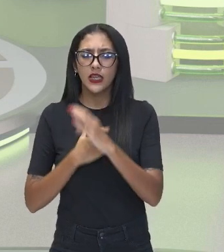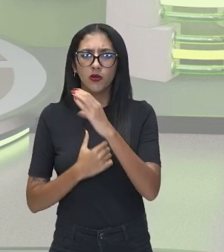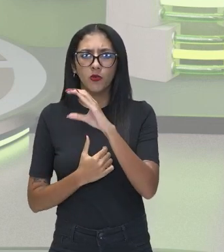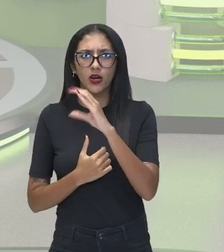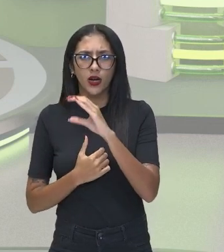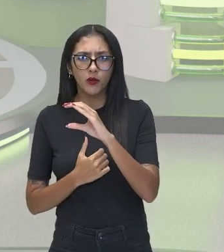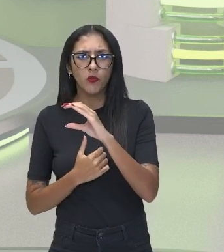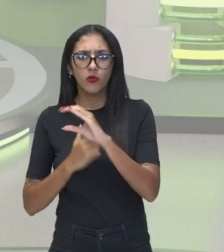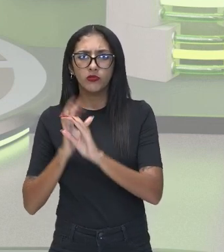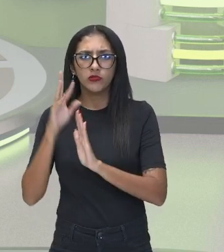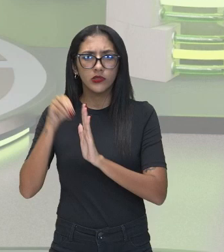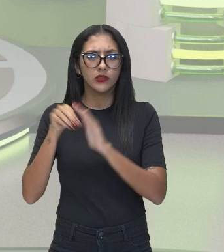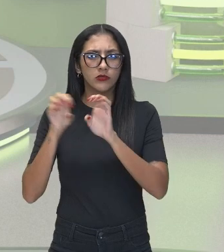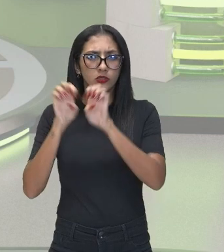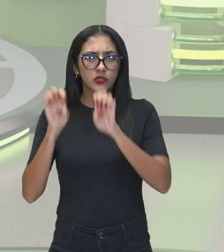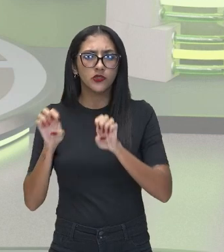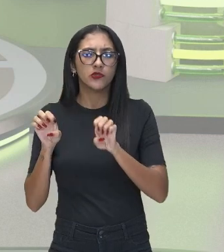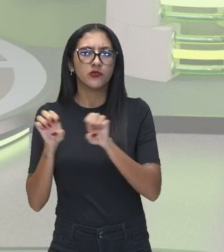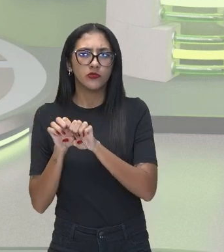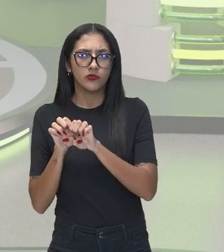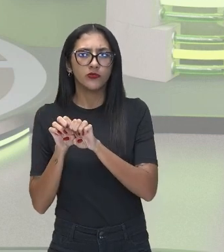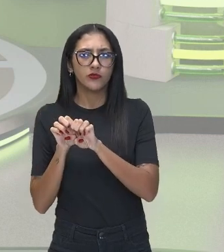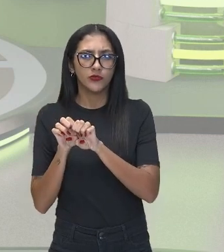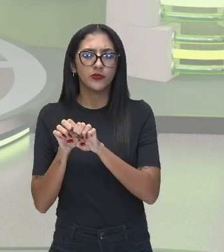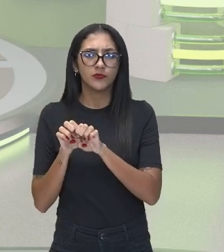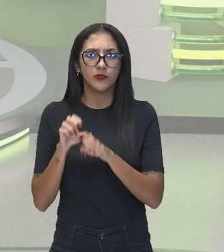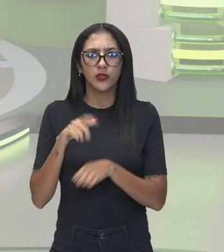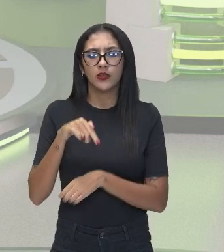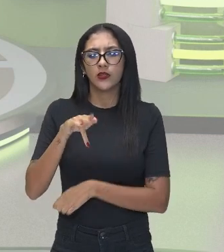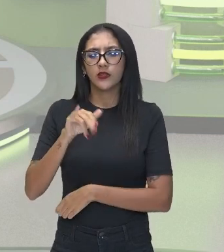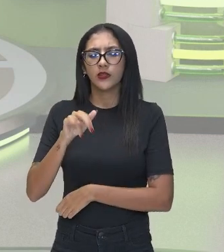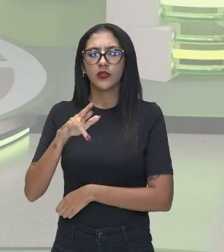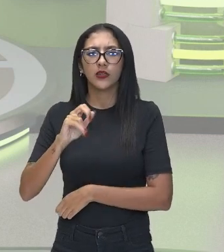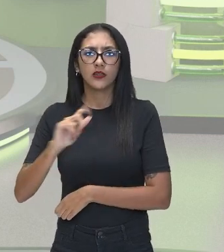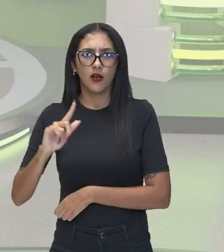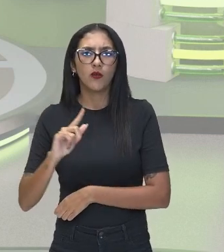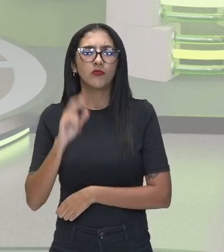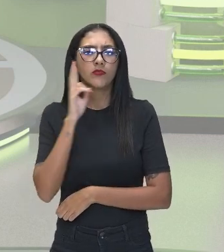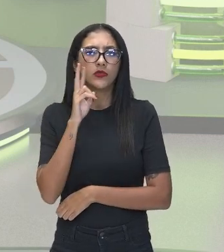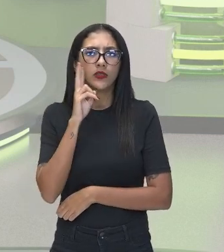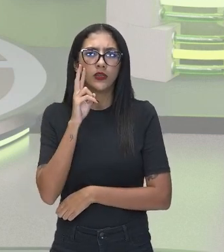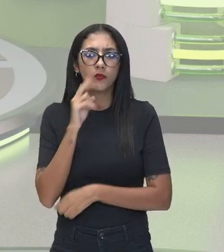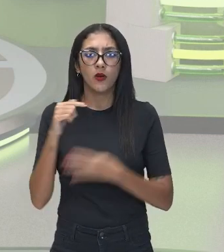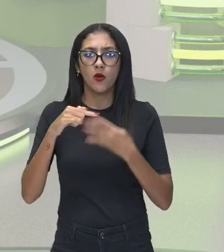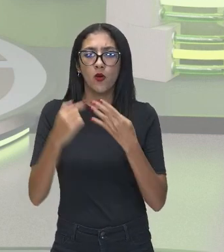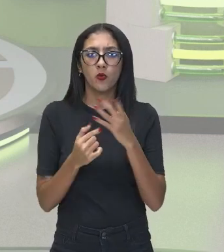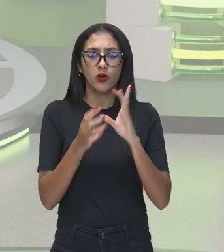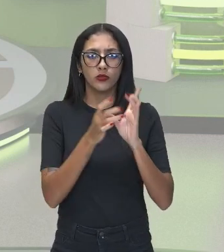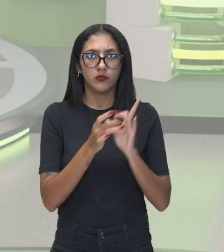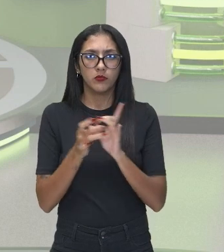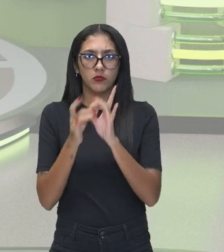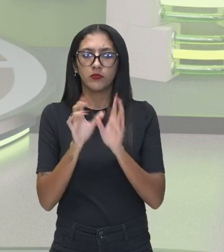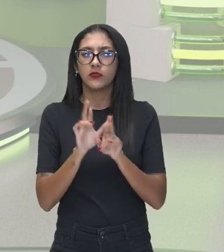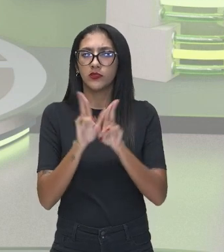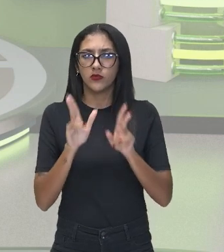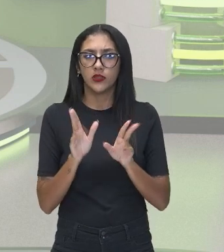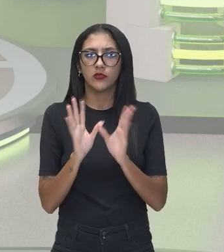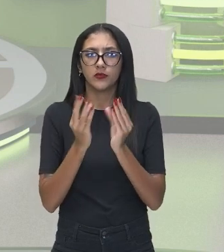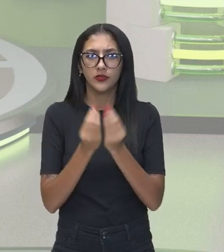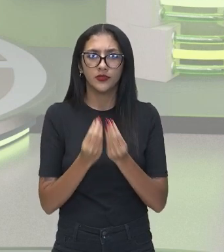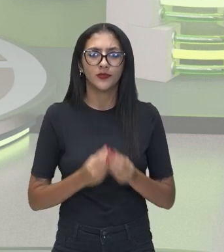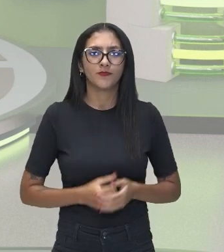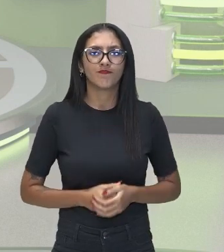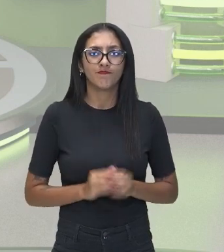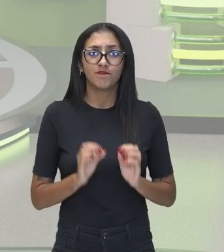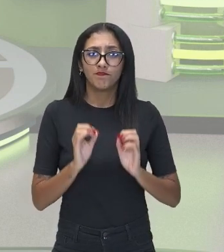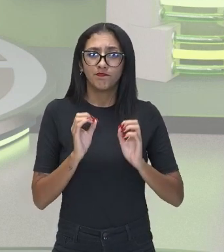a isomeria óptica observando o carbono quiral, ou seja, aquele com 4 ligantes diferentes. Ok, pessoal? Espero